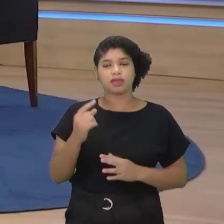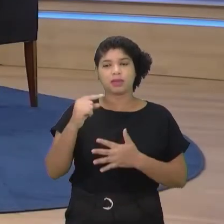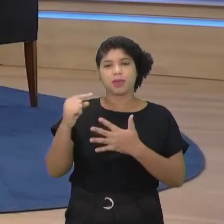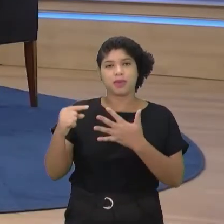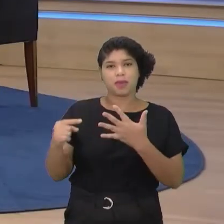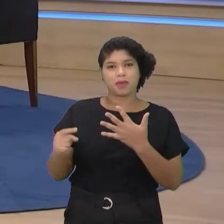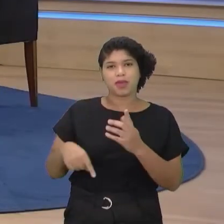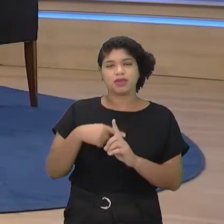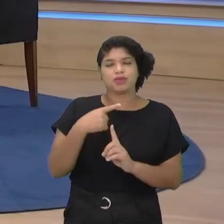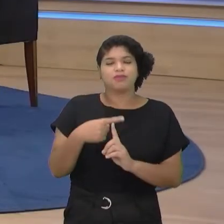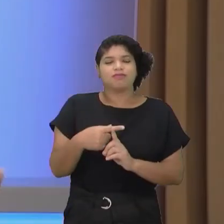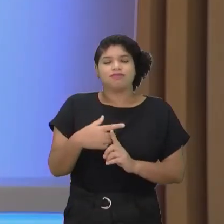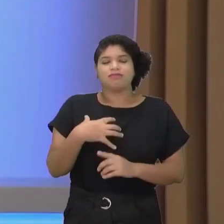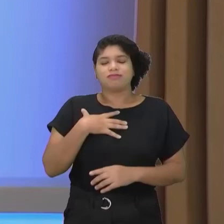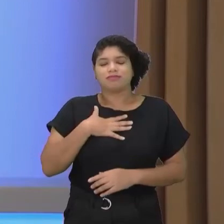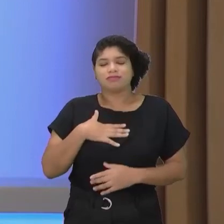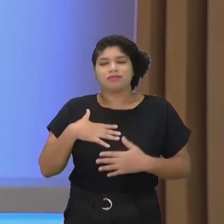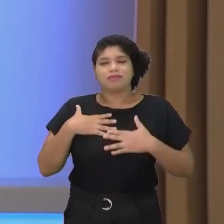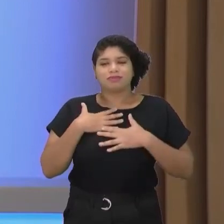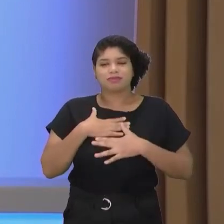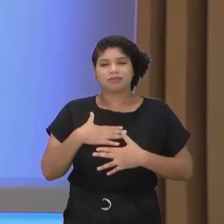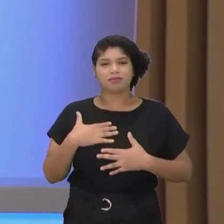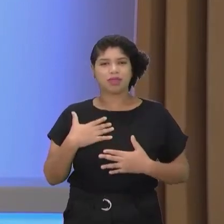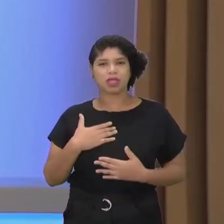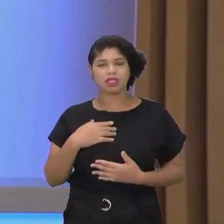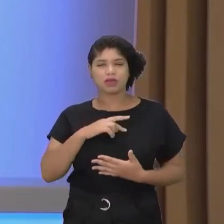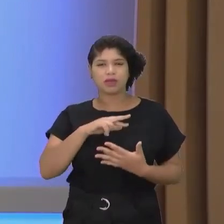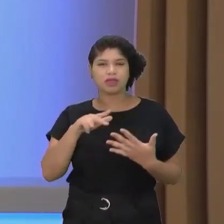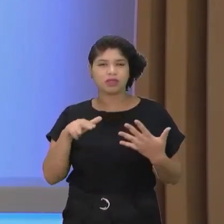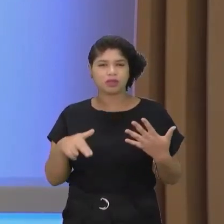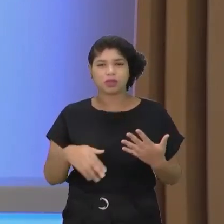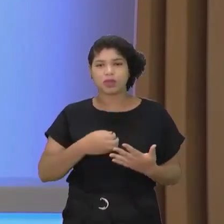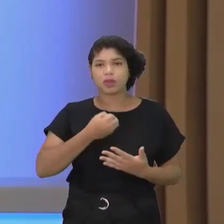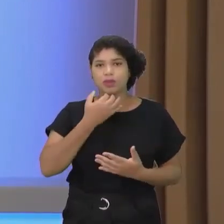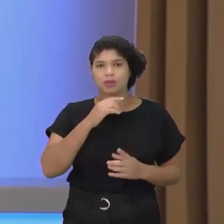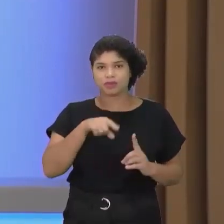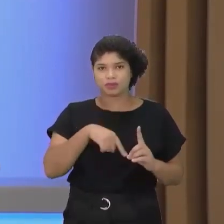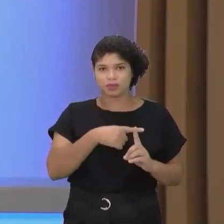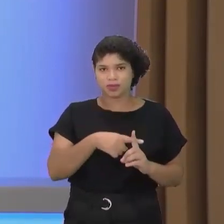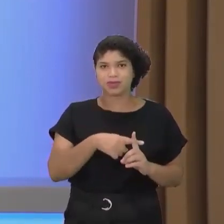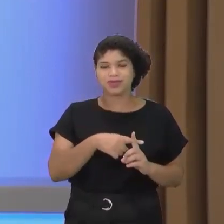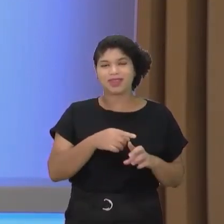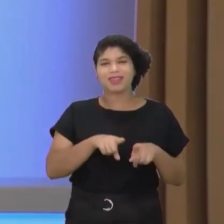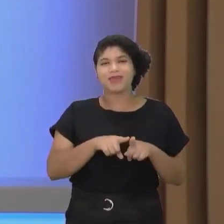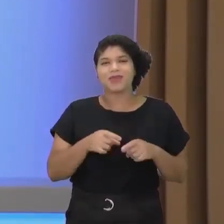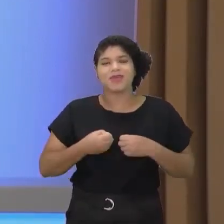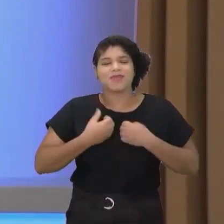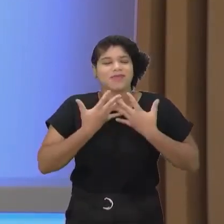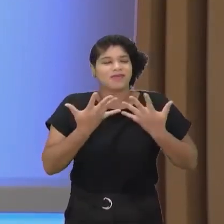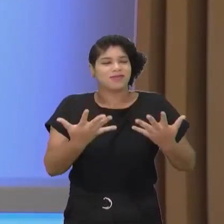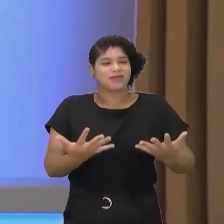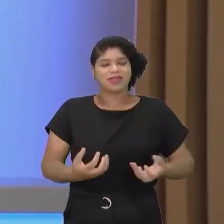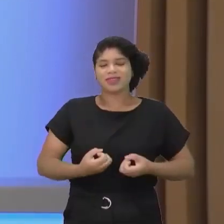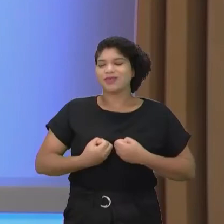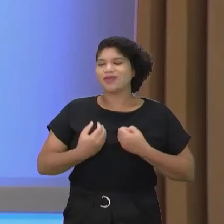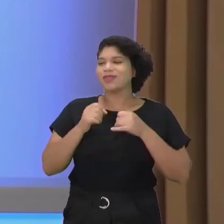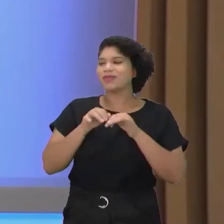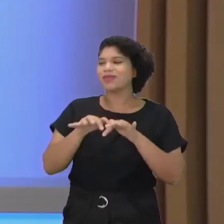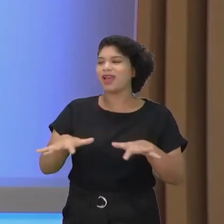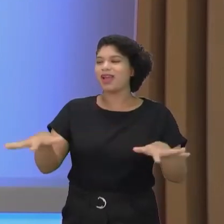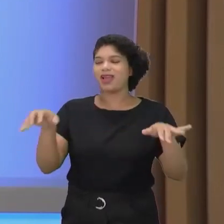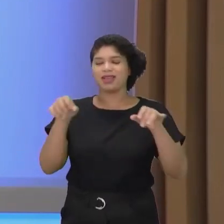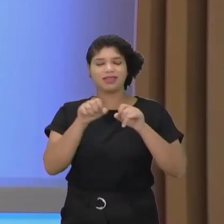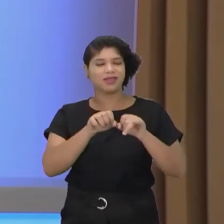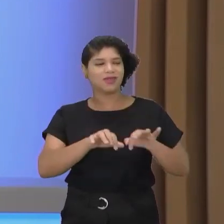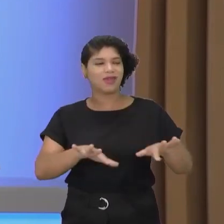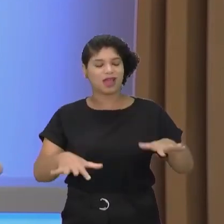por paixões alegres, né? Por essas coisas, você acaba repercutindo isso reverbera no seu